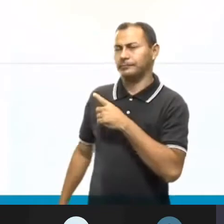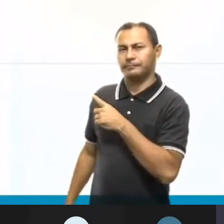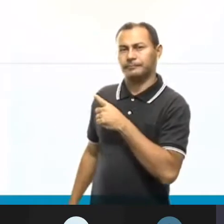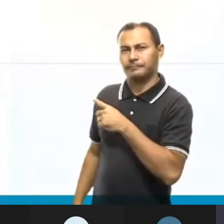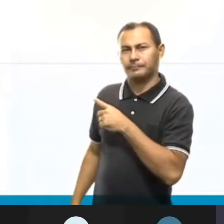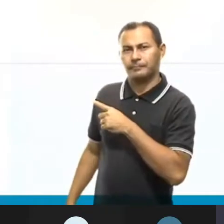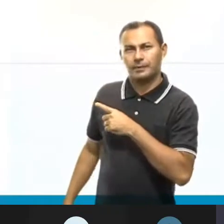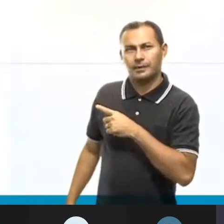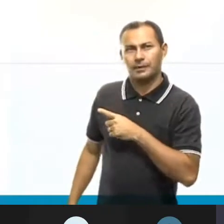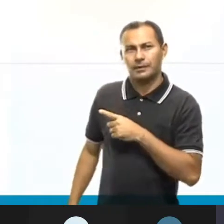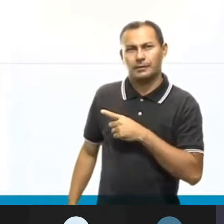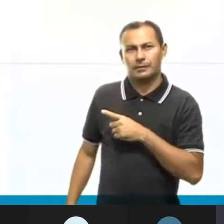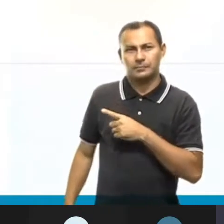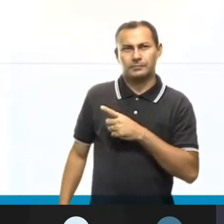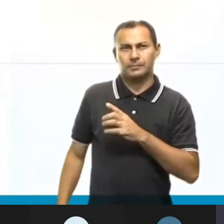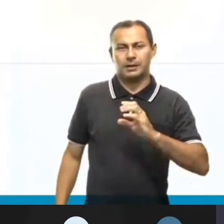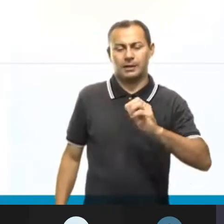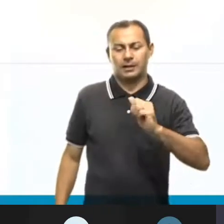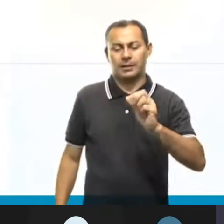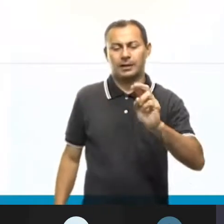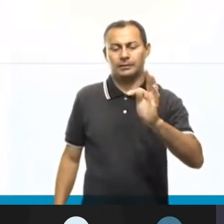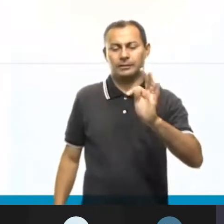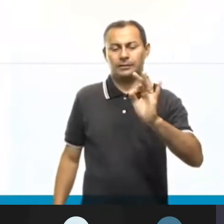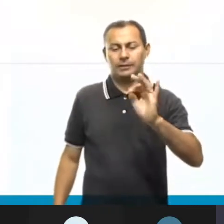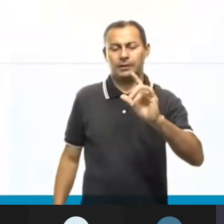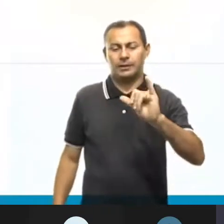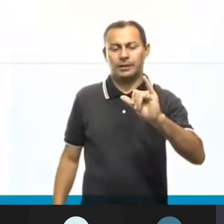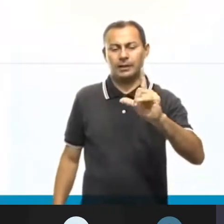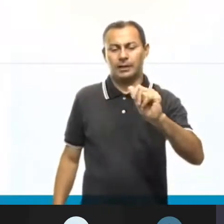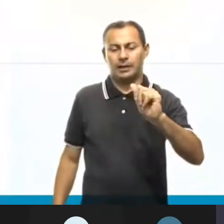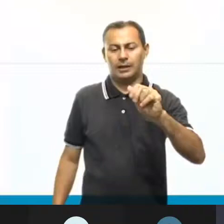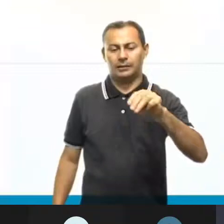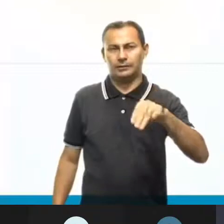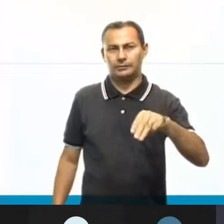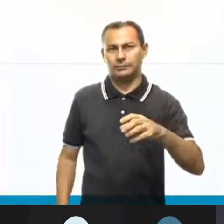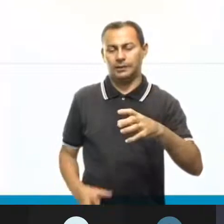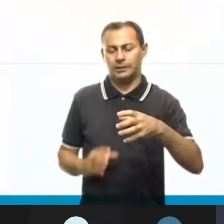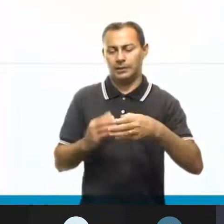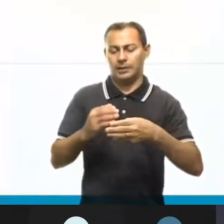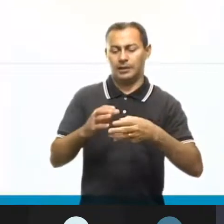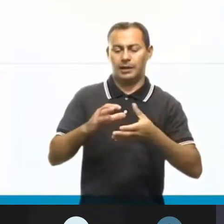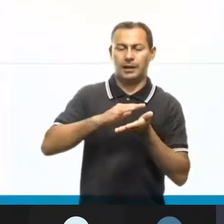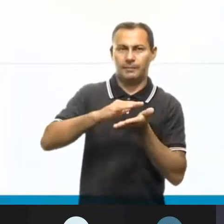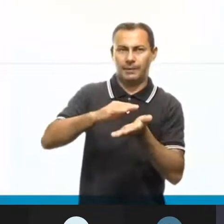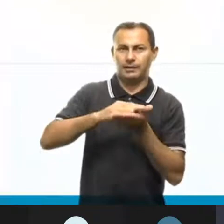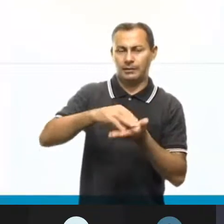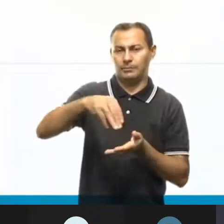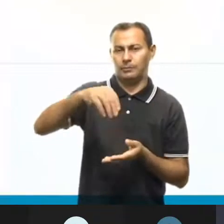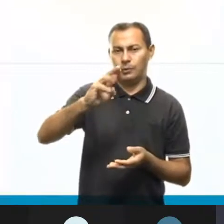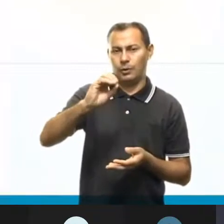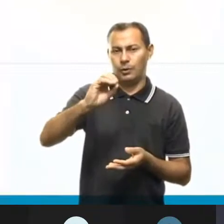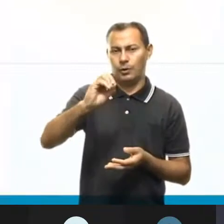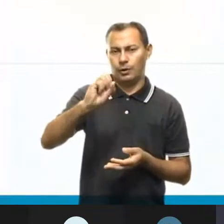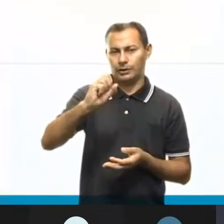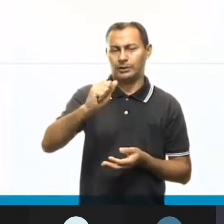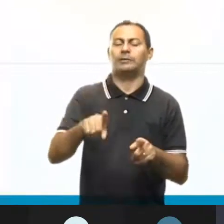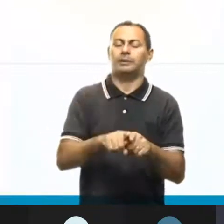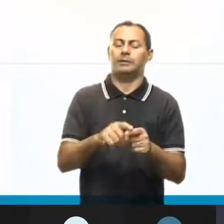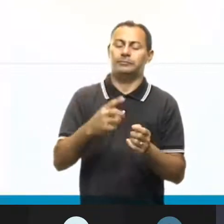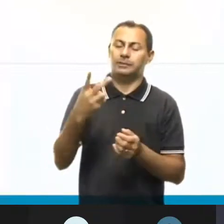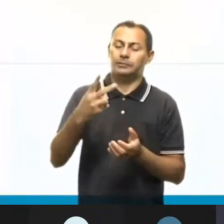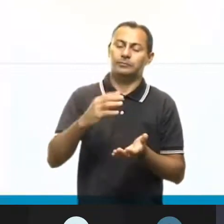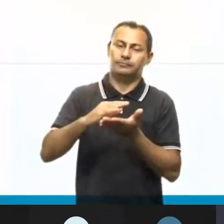aqui eu tenho a cartilagem hialina, então eu tinha lá, né, a minha camada mucosa, a minha